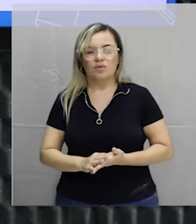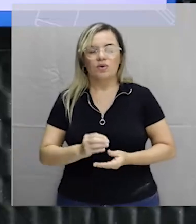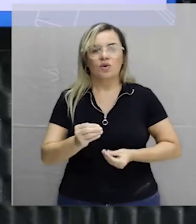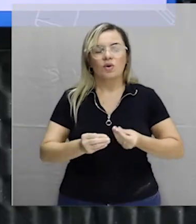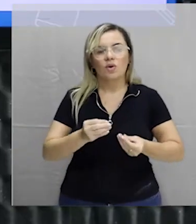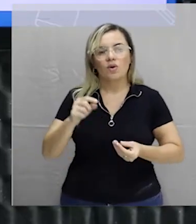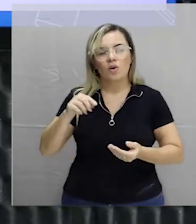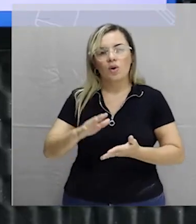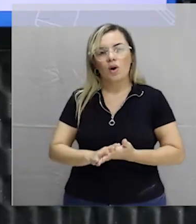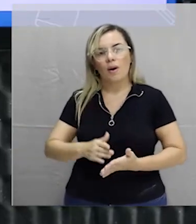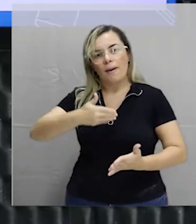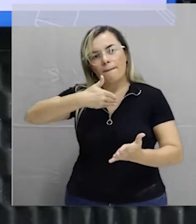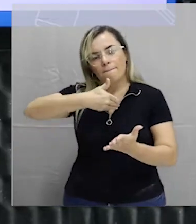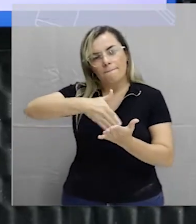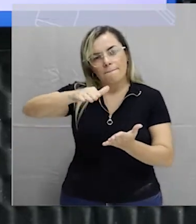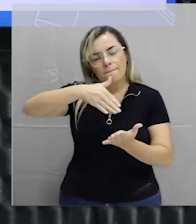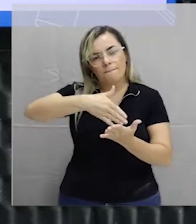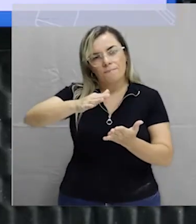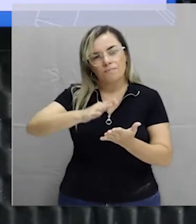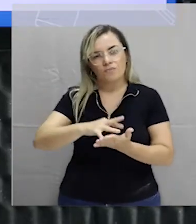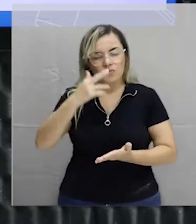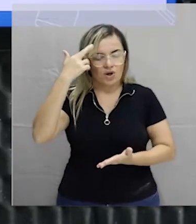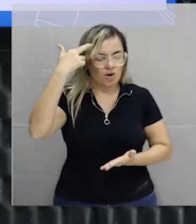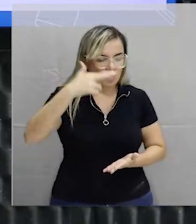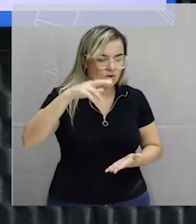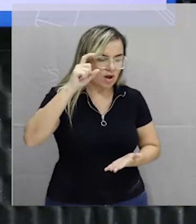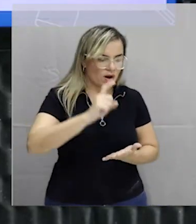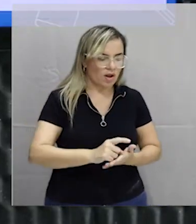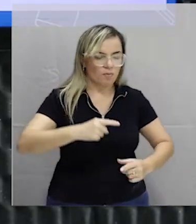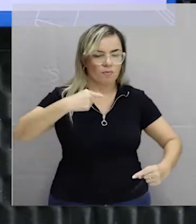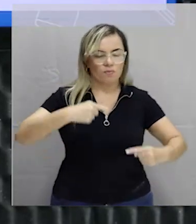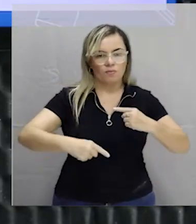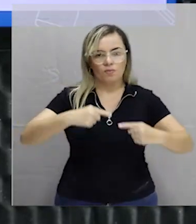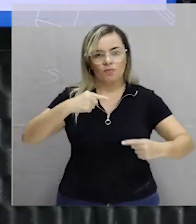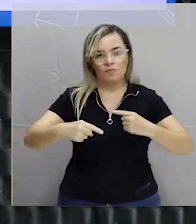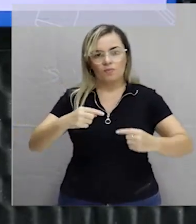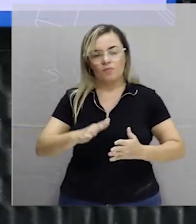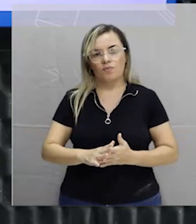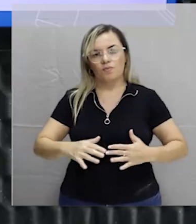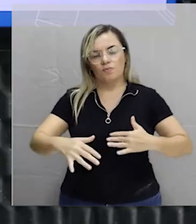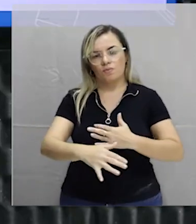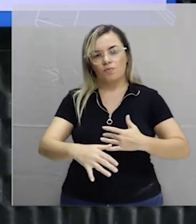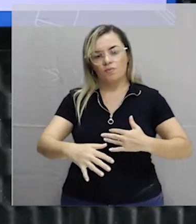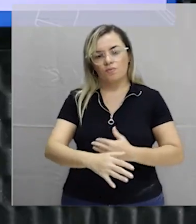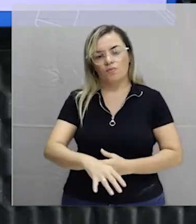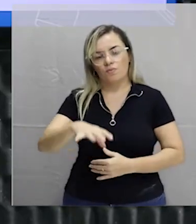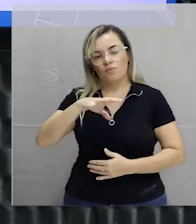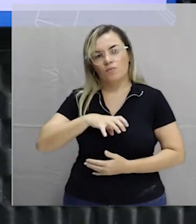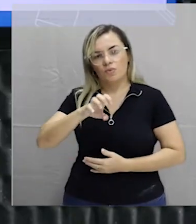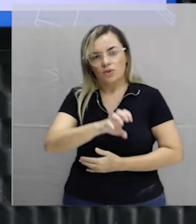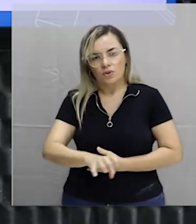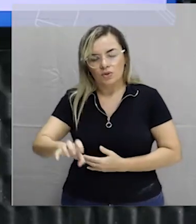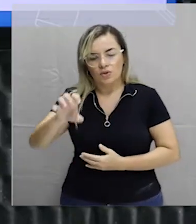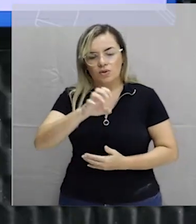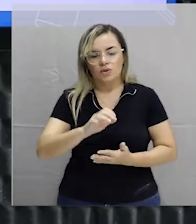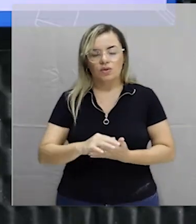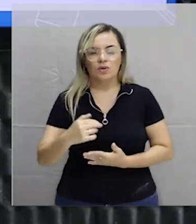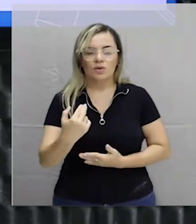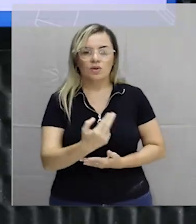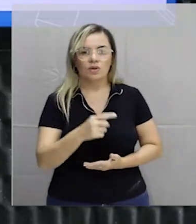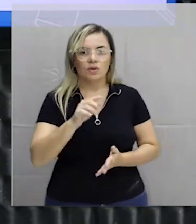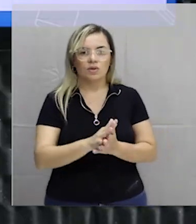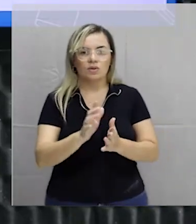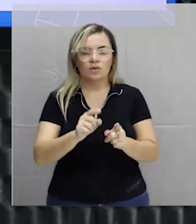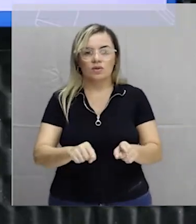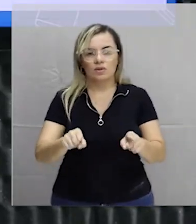vão expulsar as autoridades políticas da metrópole portuguesa daqui da região. Eles irão